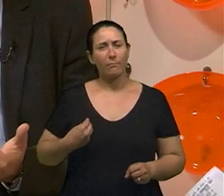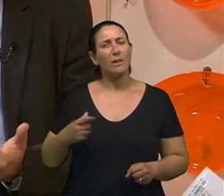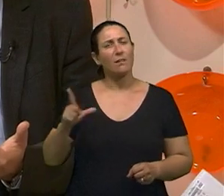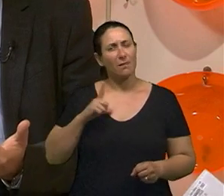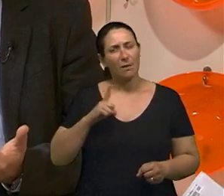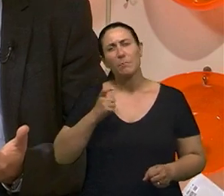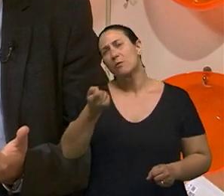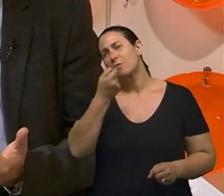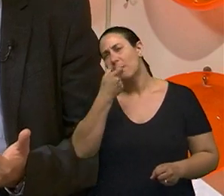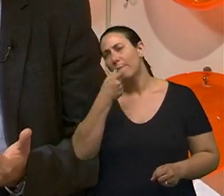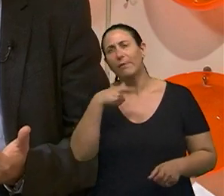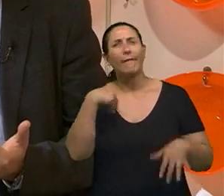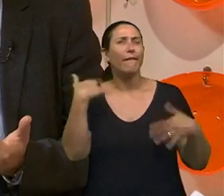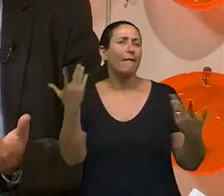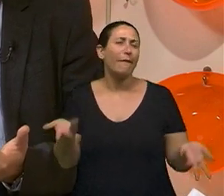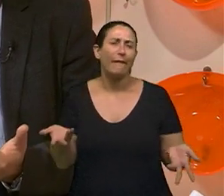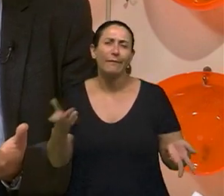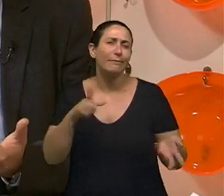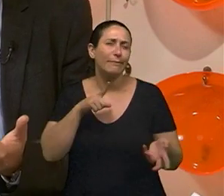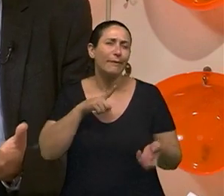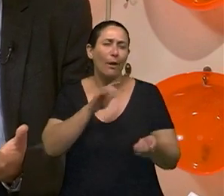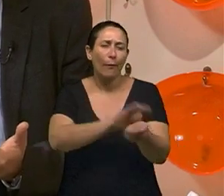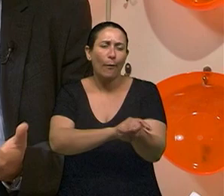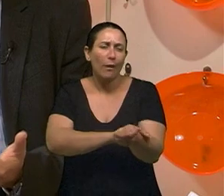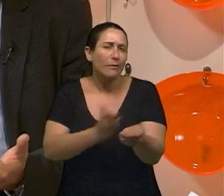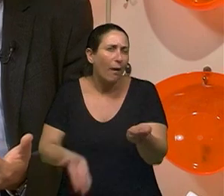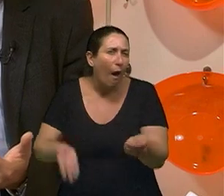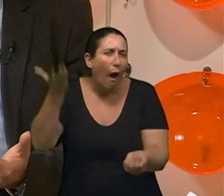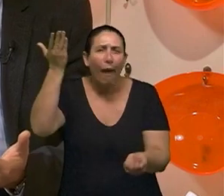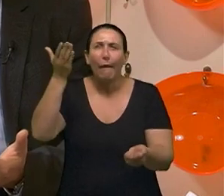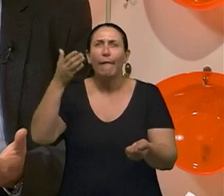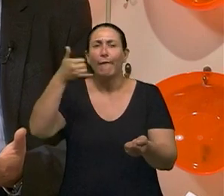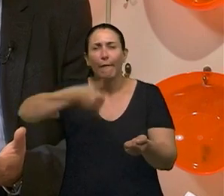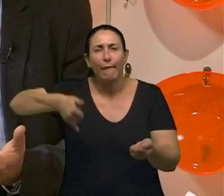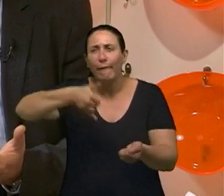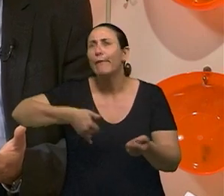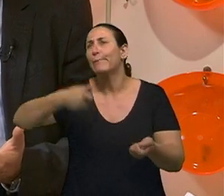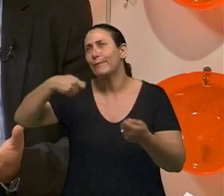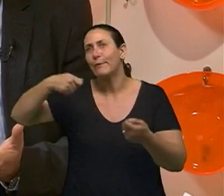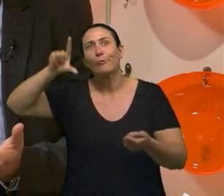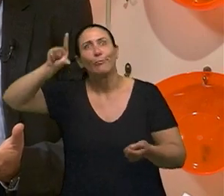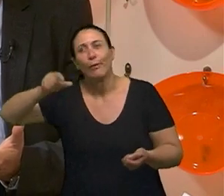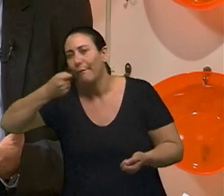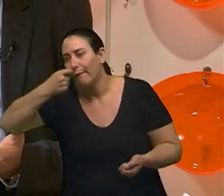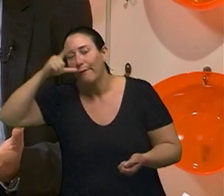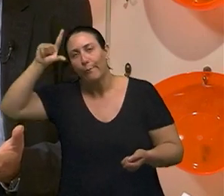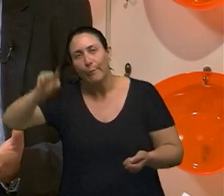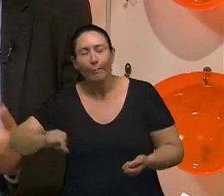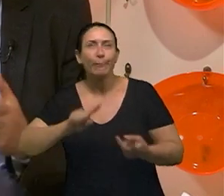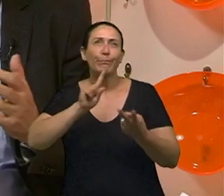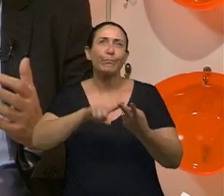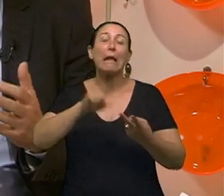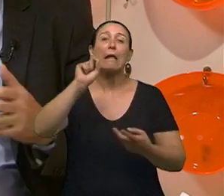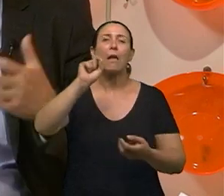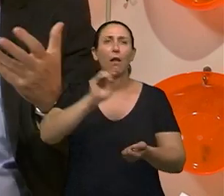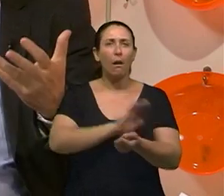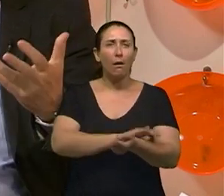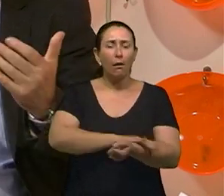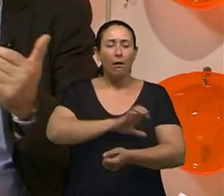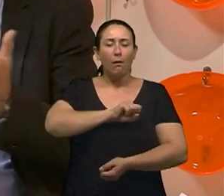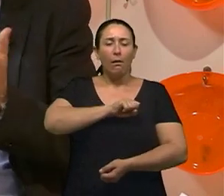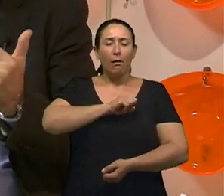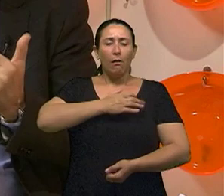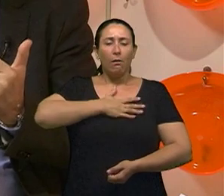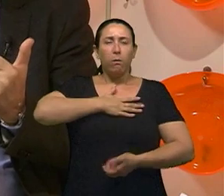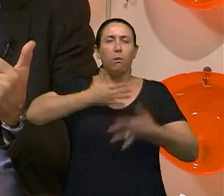que são importantes né toma quem tem colesterol alto tem que tomar remédio para baixar o colesterol quem é hipertenso tem pressão alta a pressão alta ela é